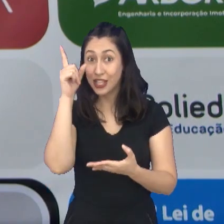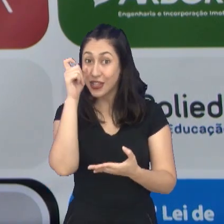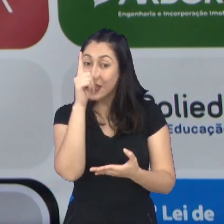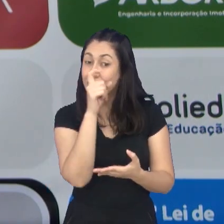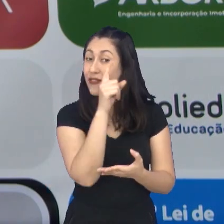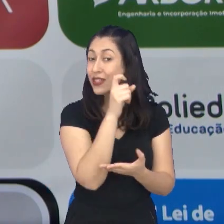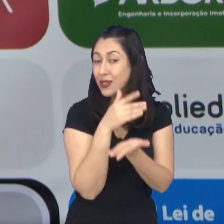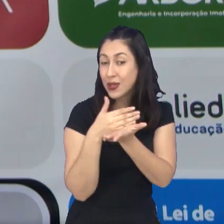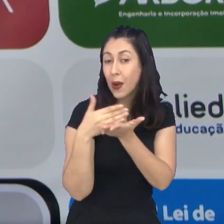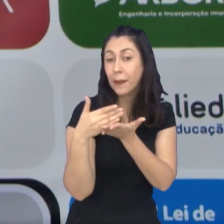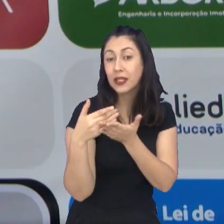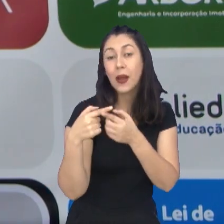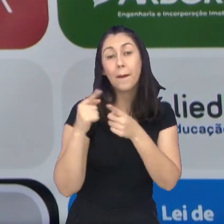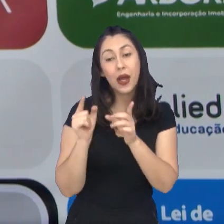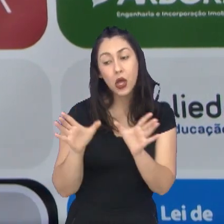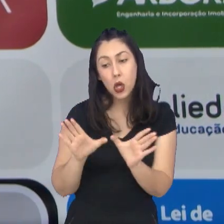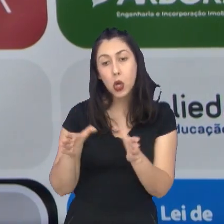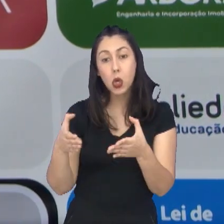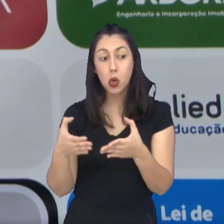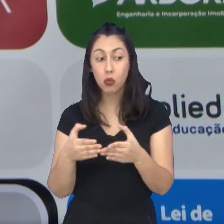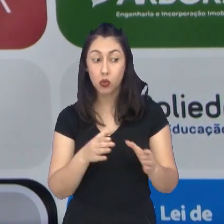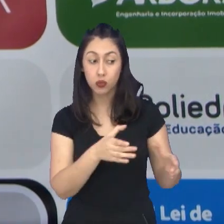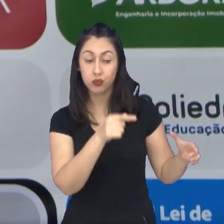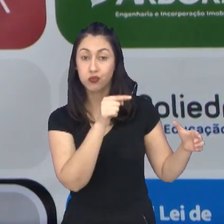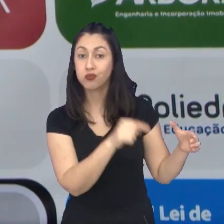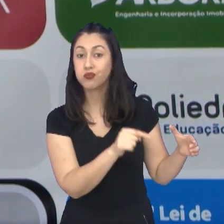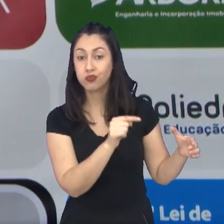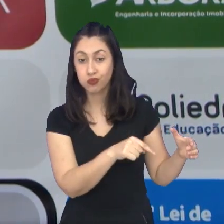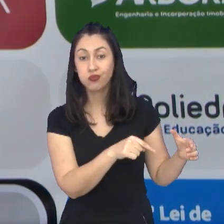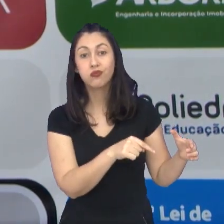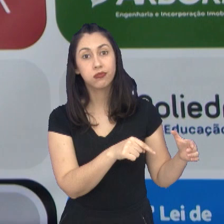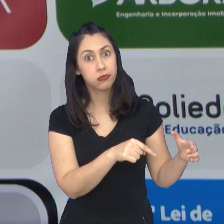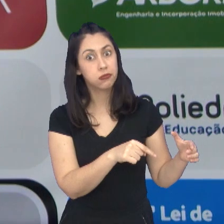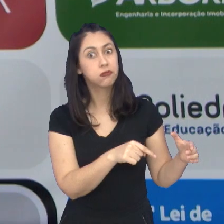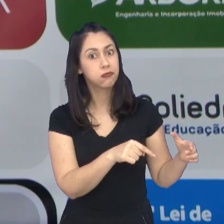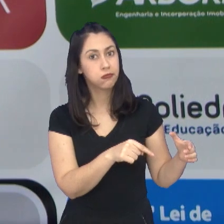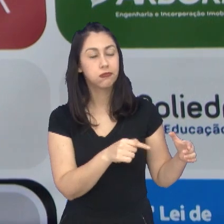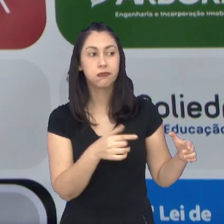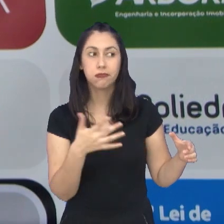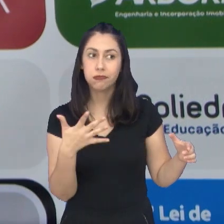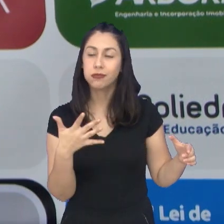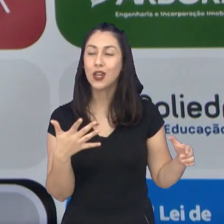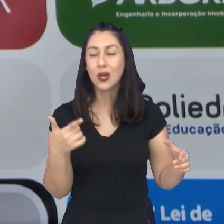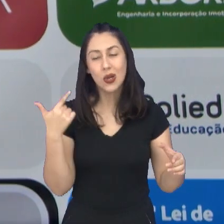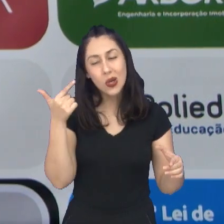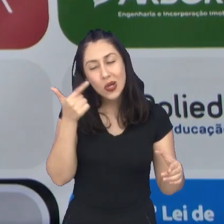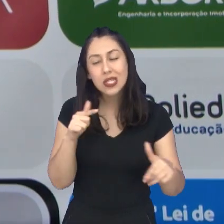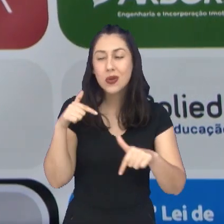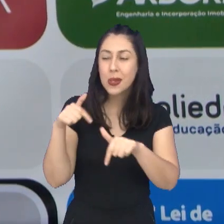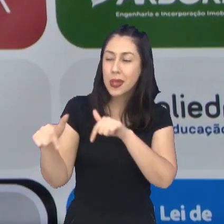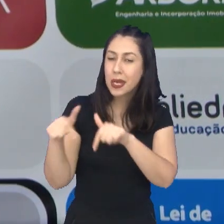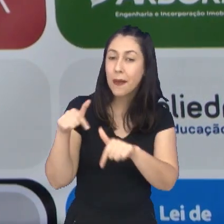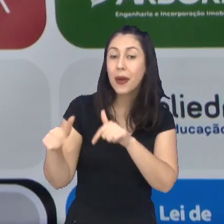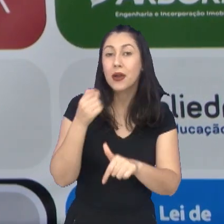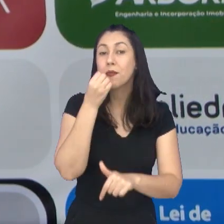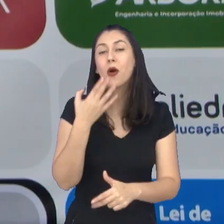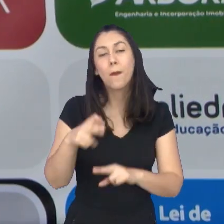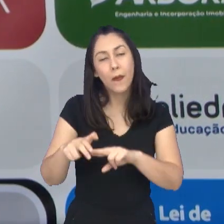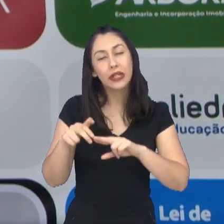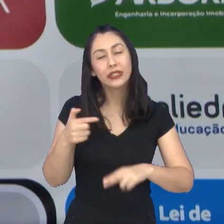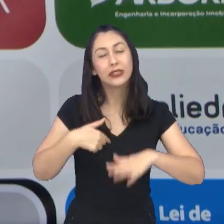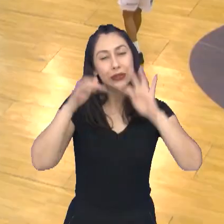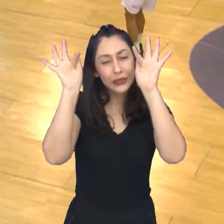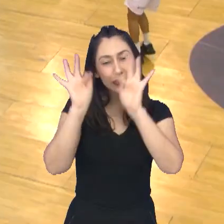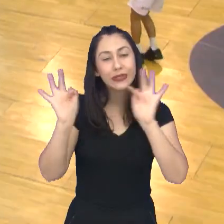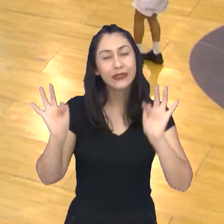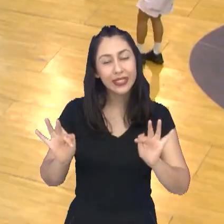y creo que dejar a un equipo como Piñero en 53 puntos es un buen trabajo, así que contento por la primera victoria y a